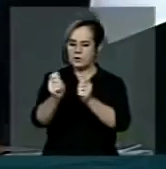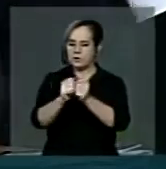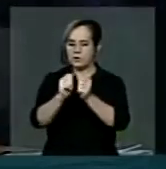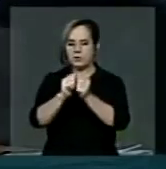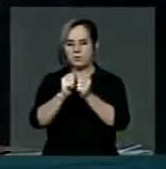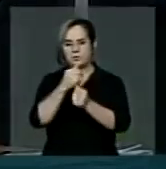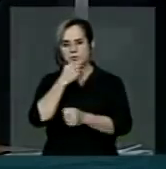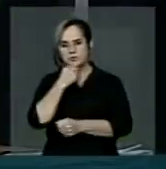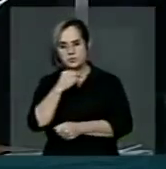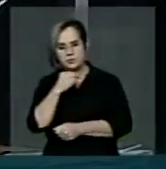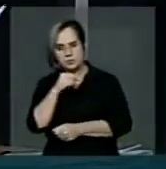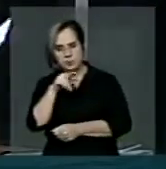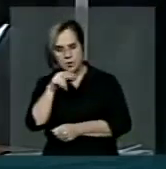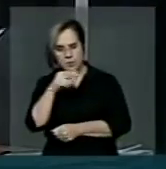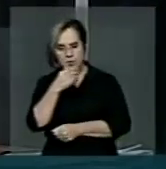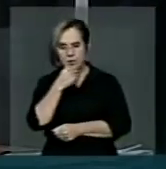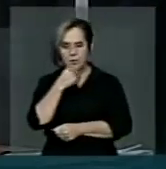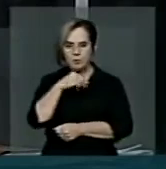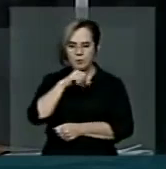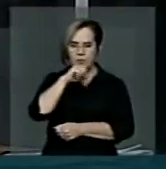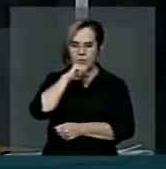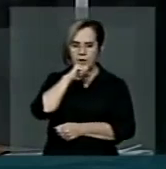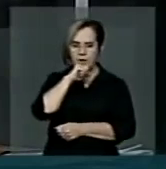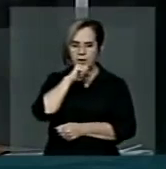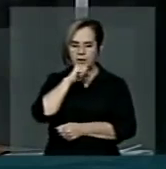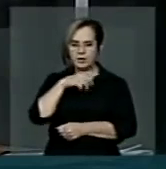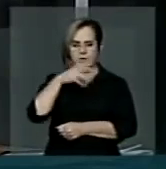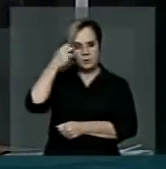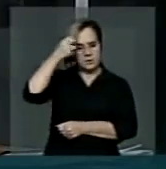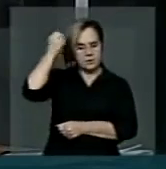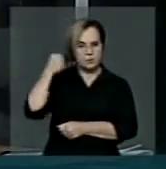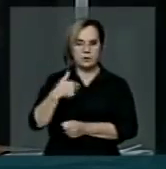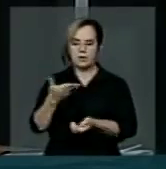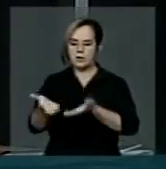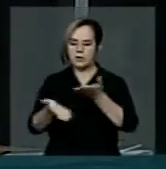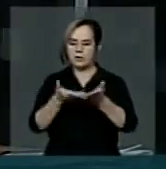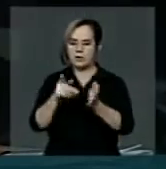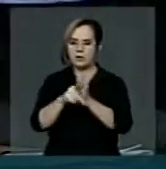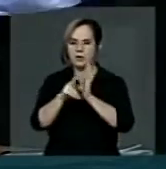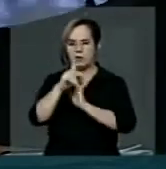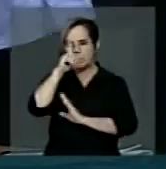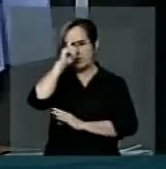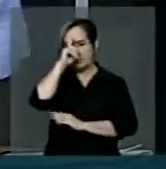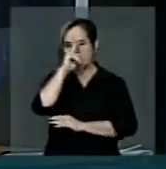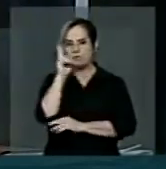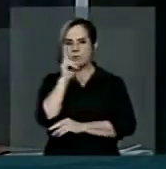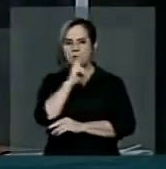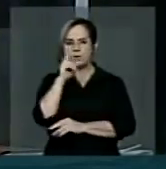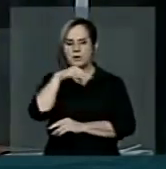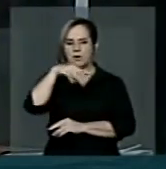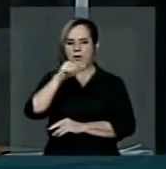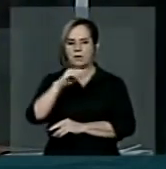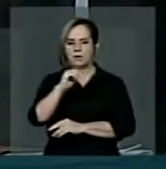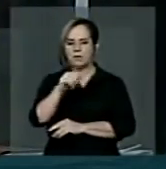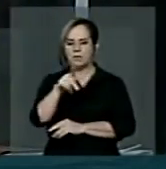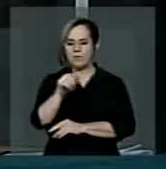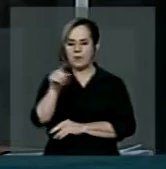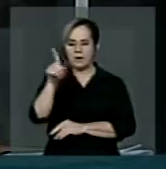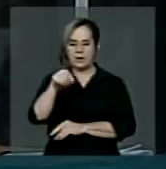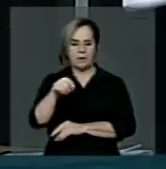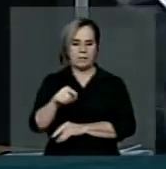foi parcial e ela está em tratamento no Hospital de Emergências de Macapá. Felizmente,